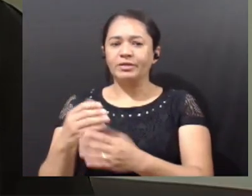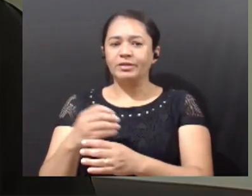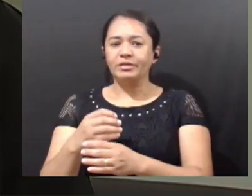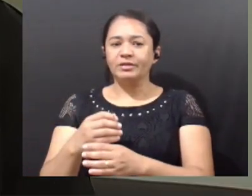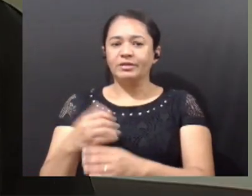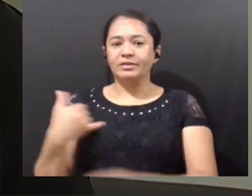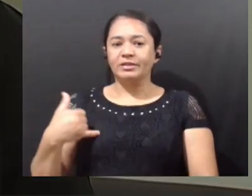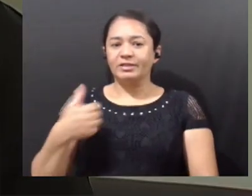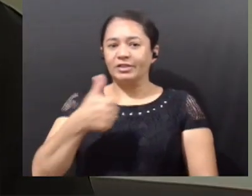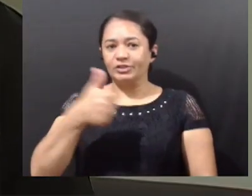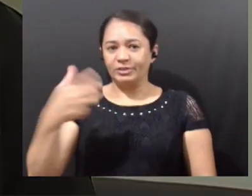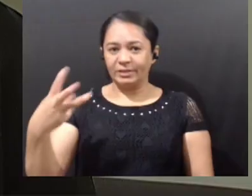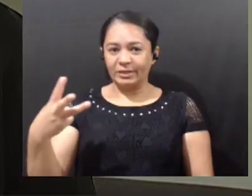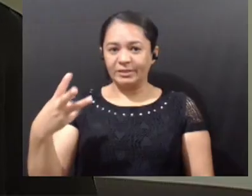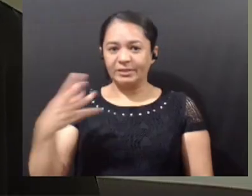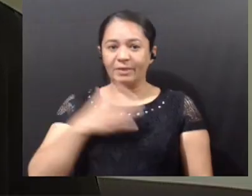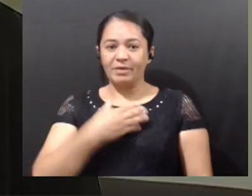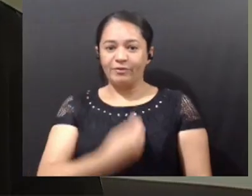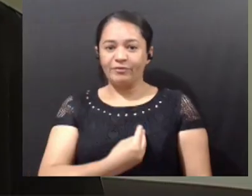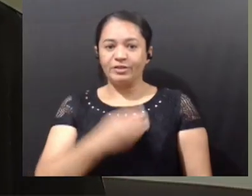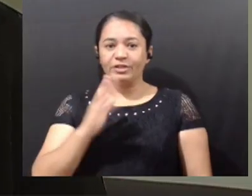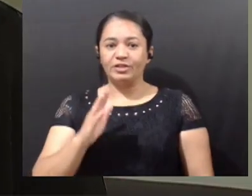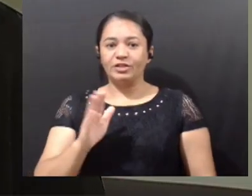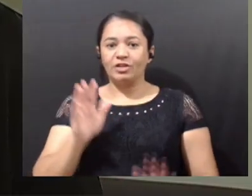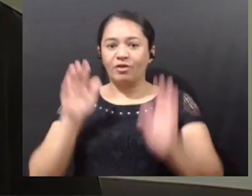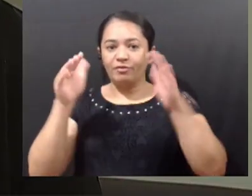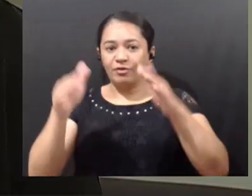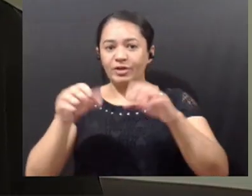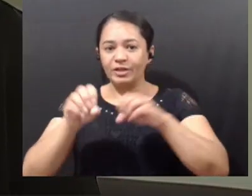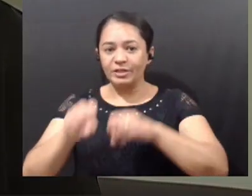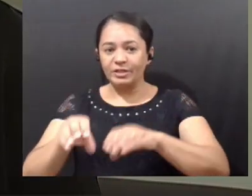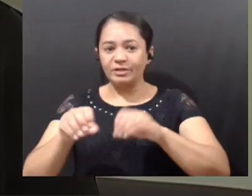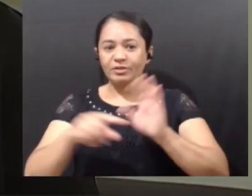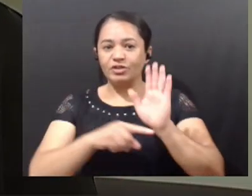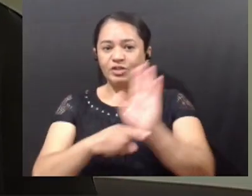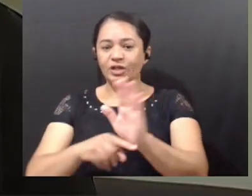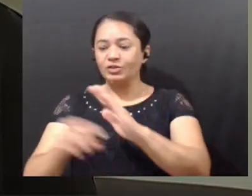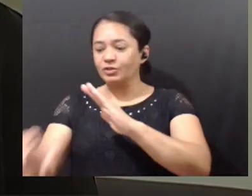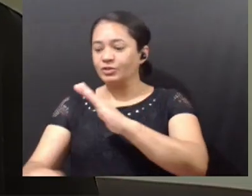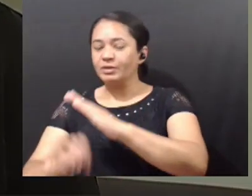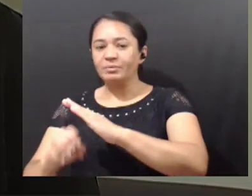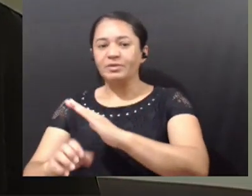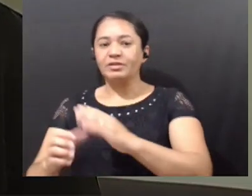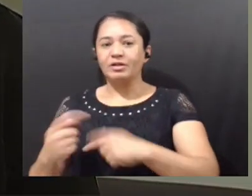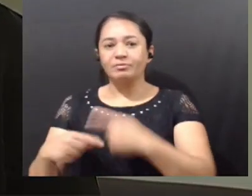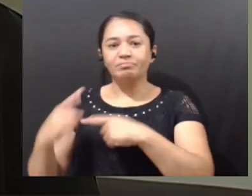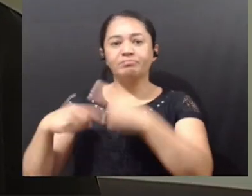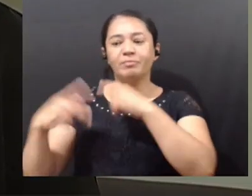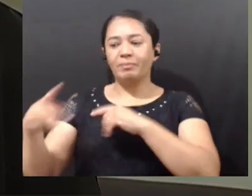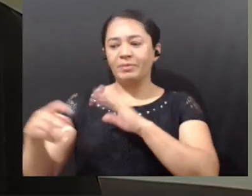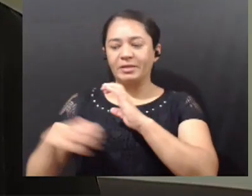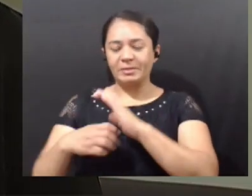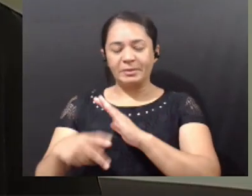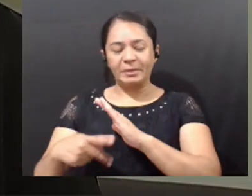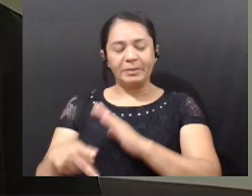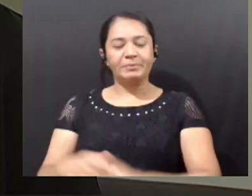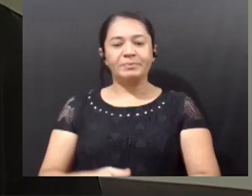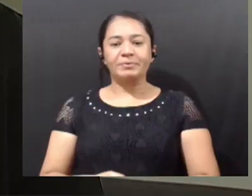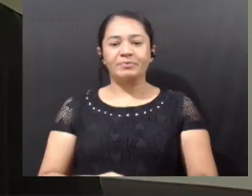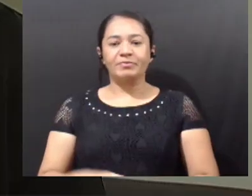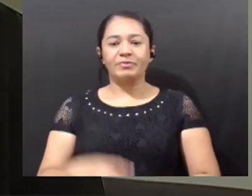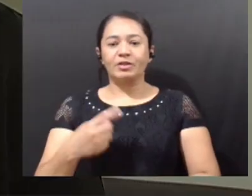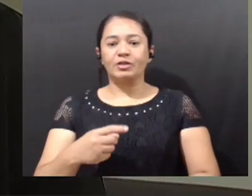e hoje eu também mergulhei de cabeça em educação e ajudo empresários a crescerem suas empresas. Quando a gente fala nesses múltiplos,